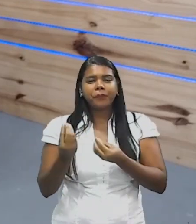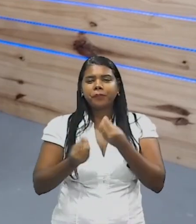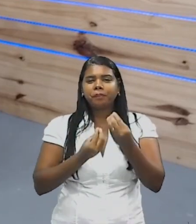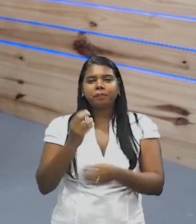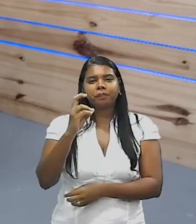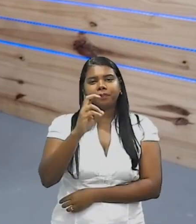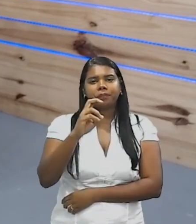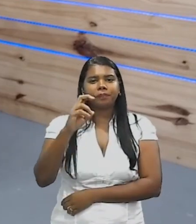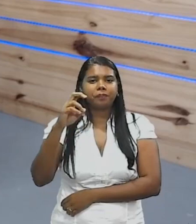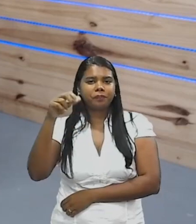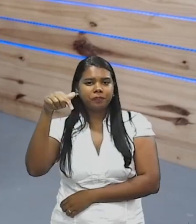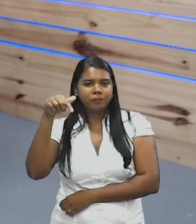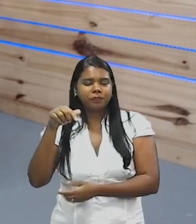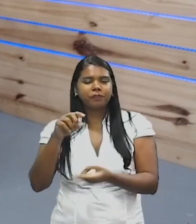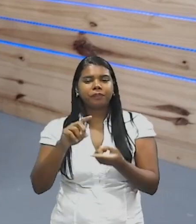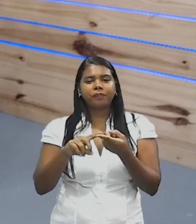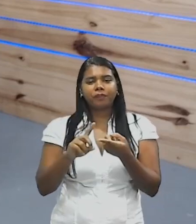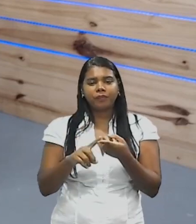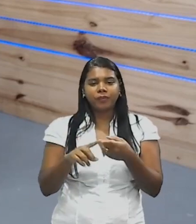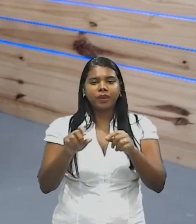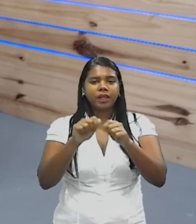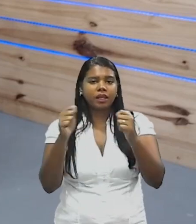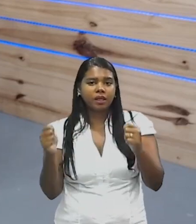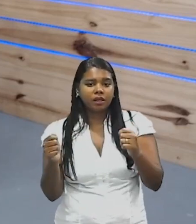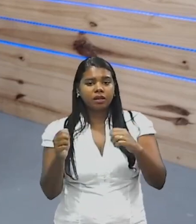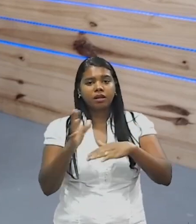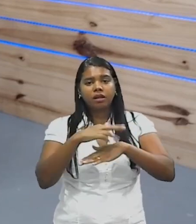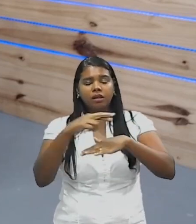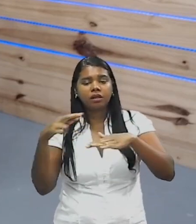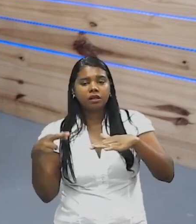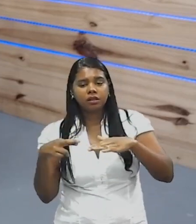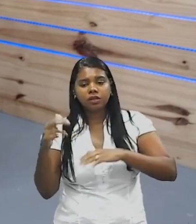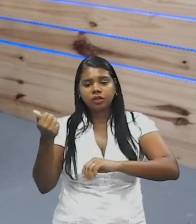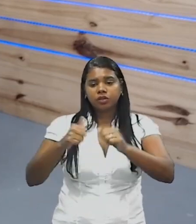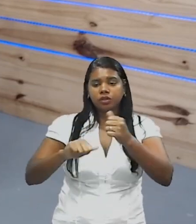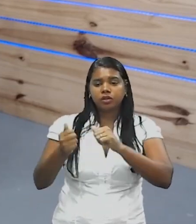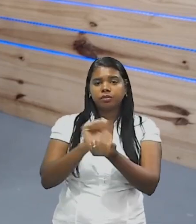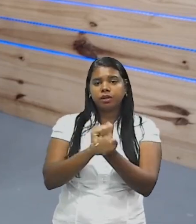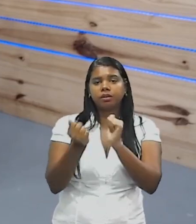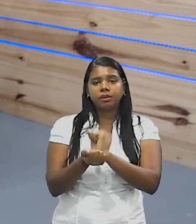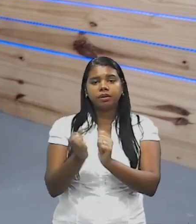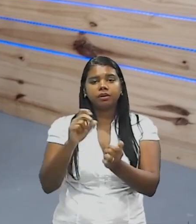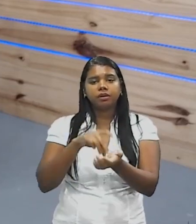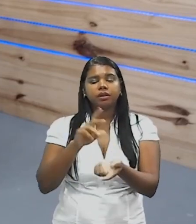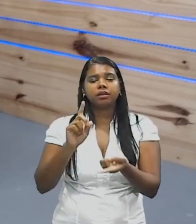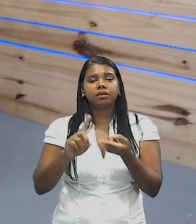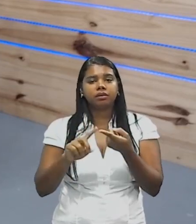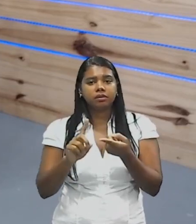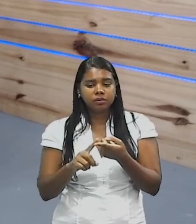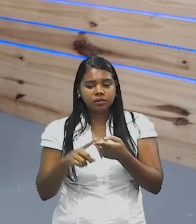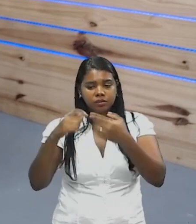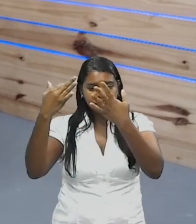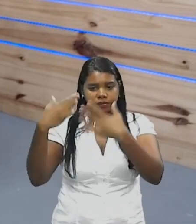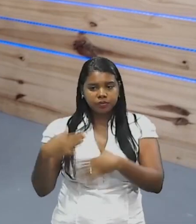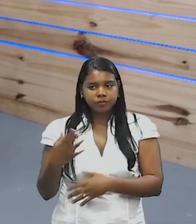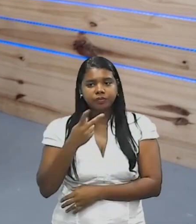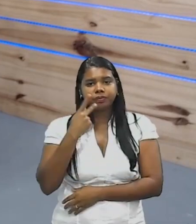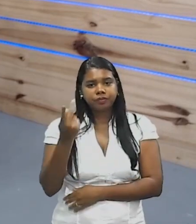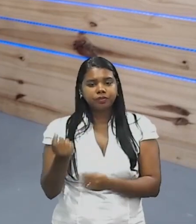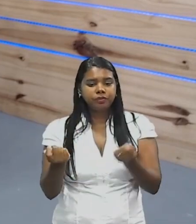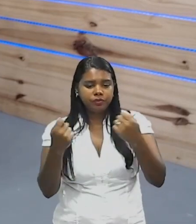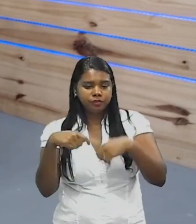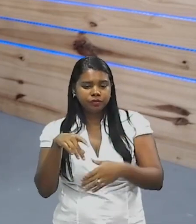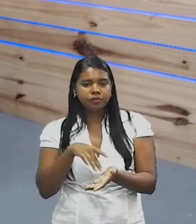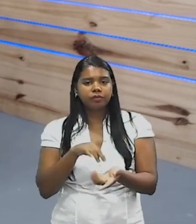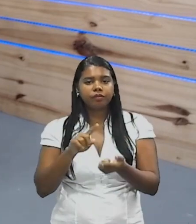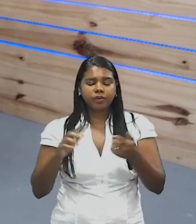sistema de indicadores, padronização, rastreabilidade. Então, e além disso, falei da capacitação, falei de quê? Falei